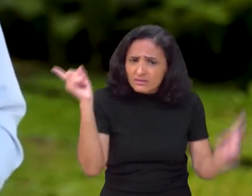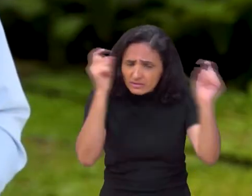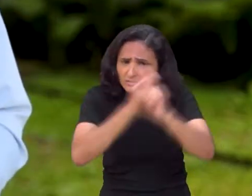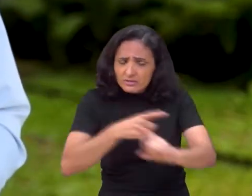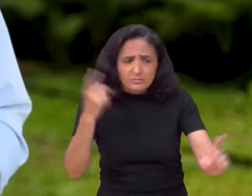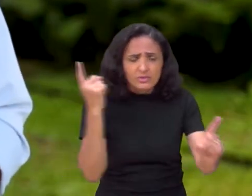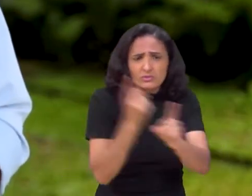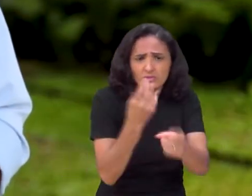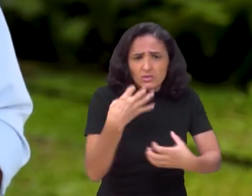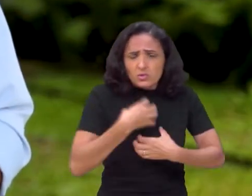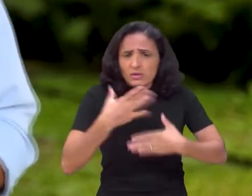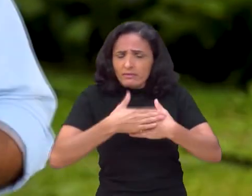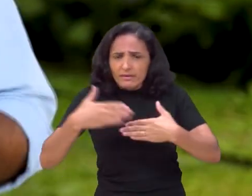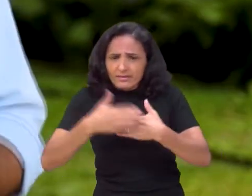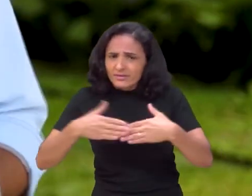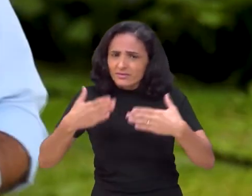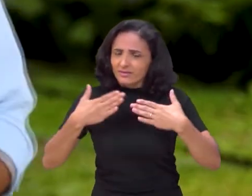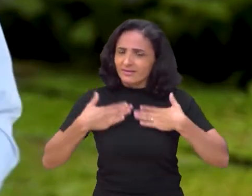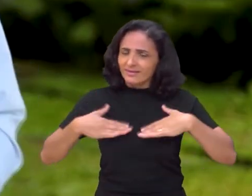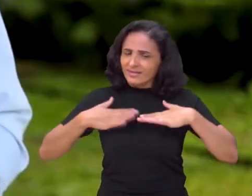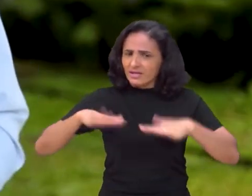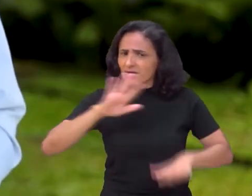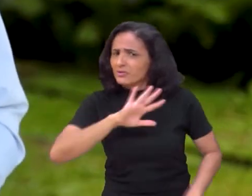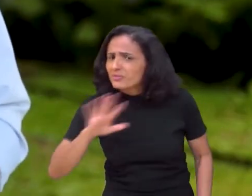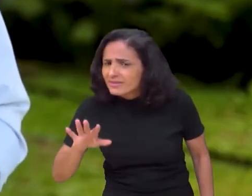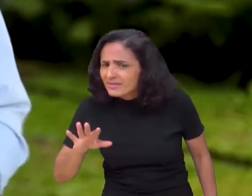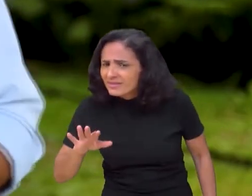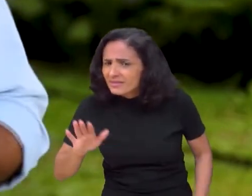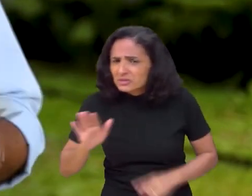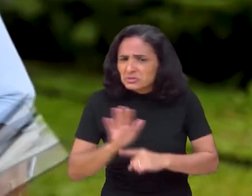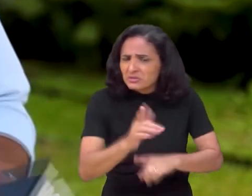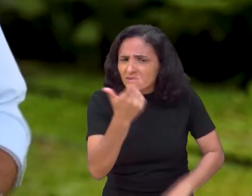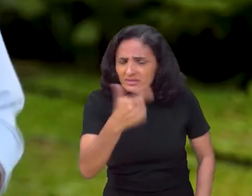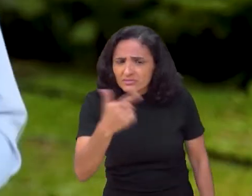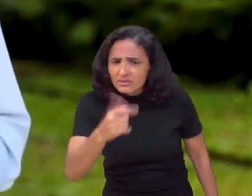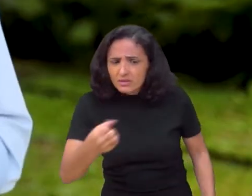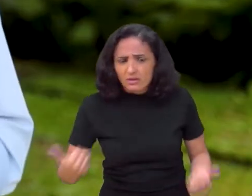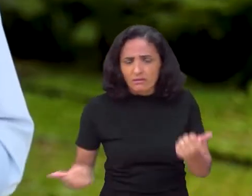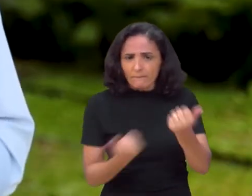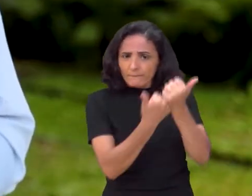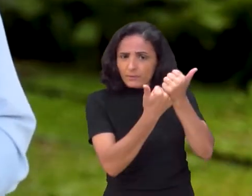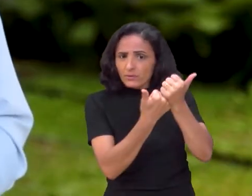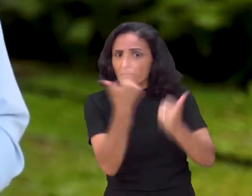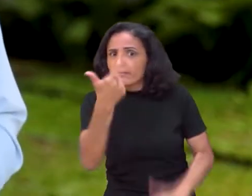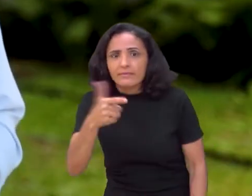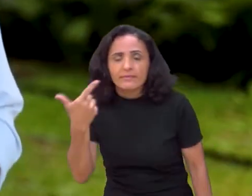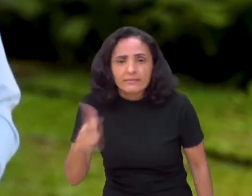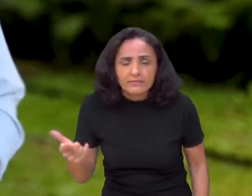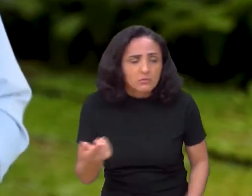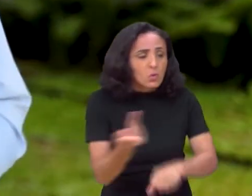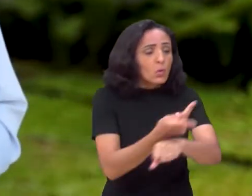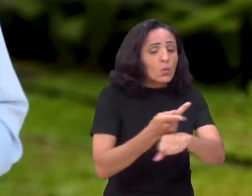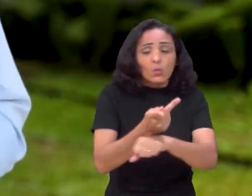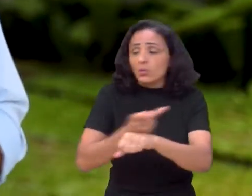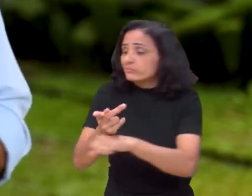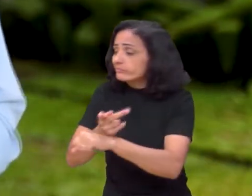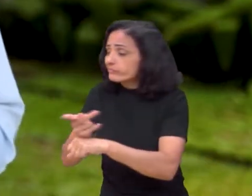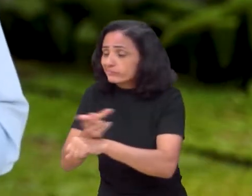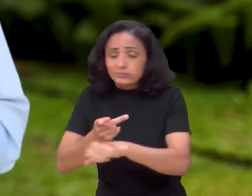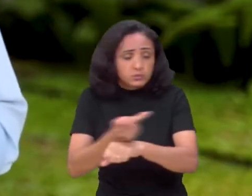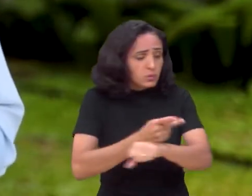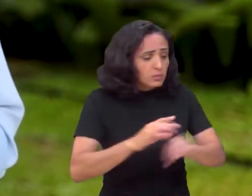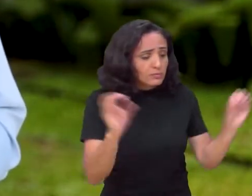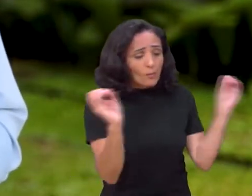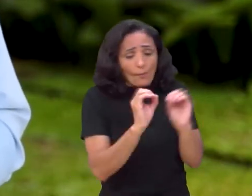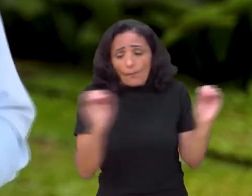amparo em alguém, sustento em alguém, você já procurou de todos os lados, já procurou todas as saídas, de todas